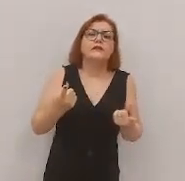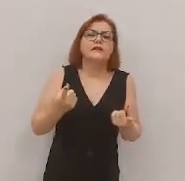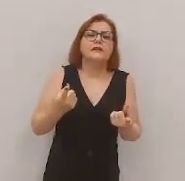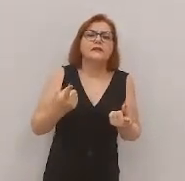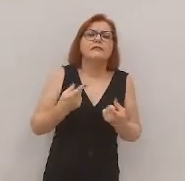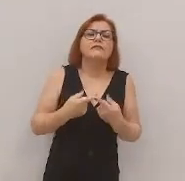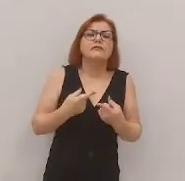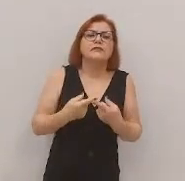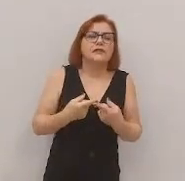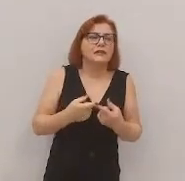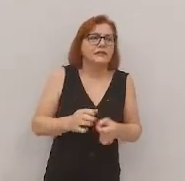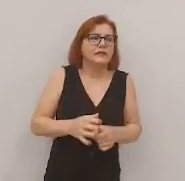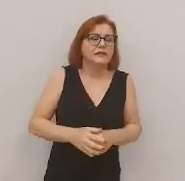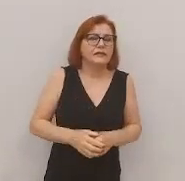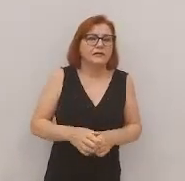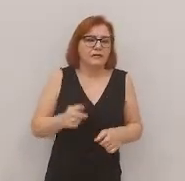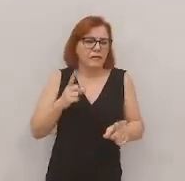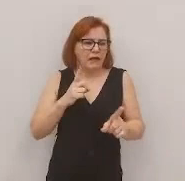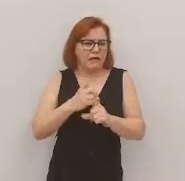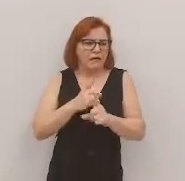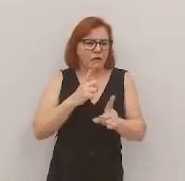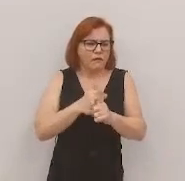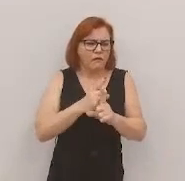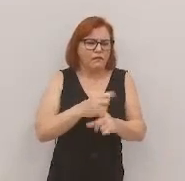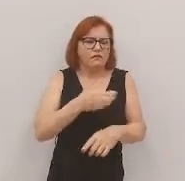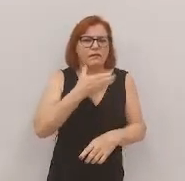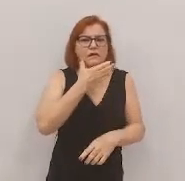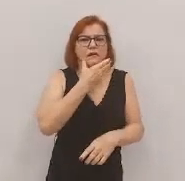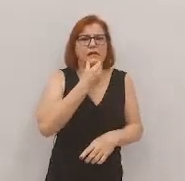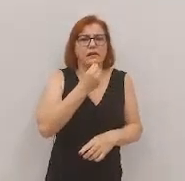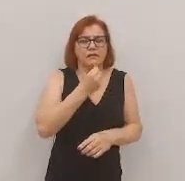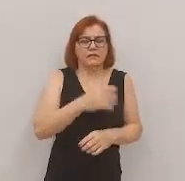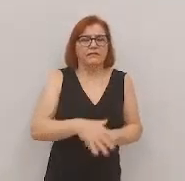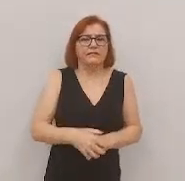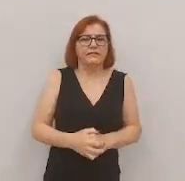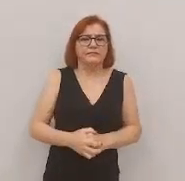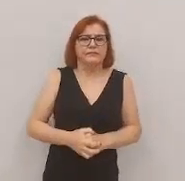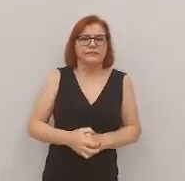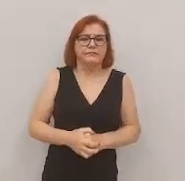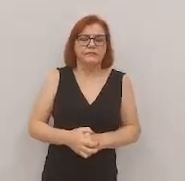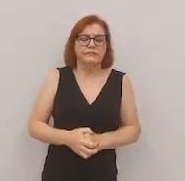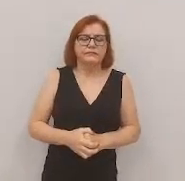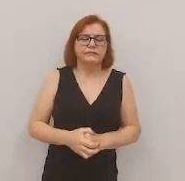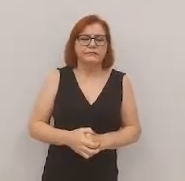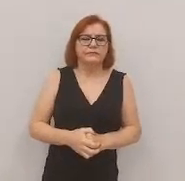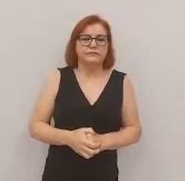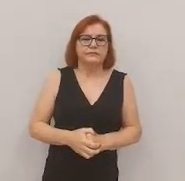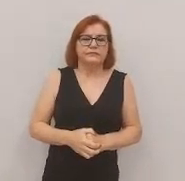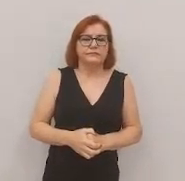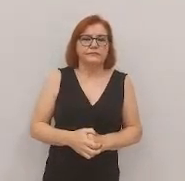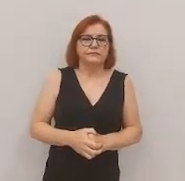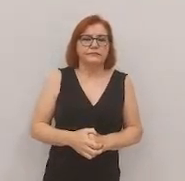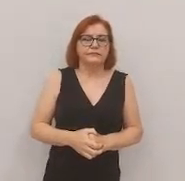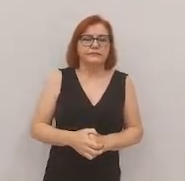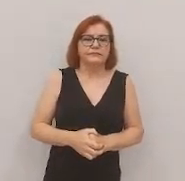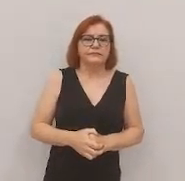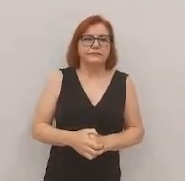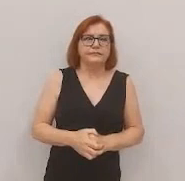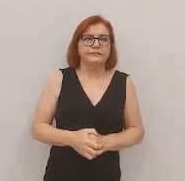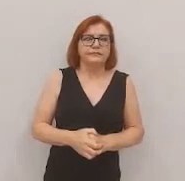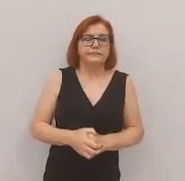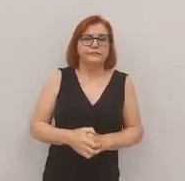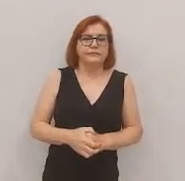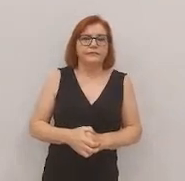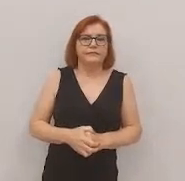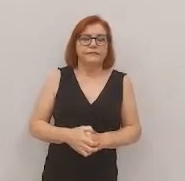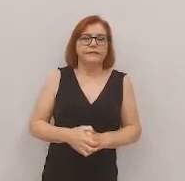o homem aqui. Não é verdade? Ó Senhor Jesus. Então, vamos ver aqui, irmãos,